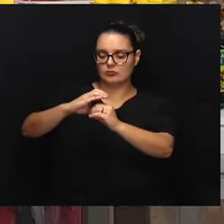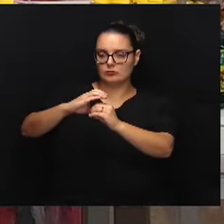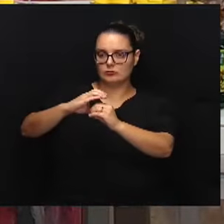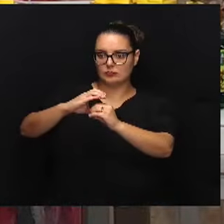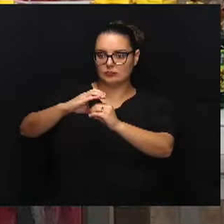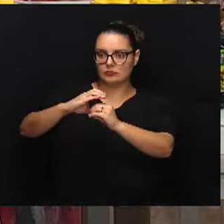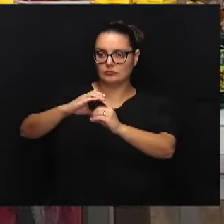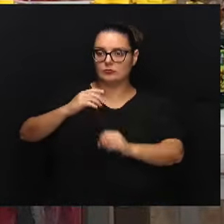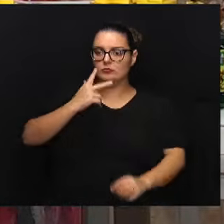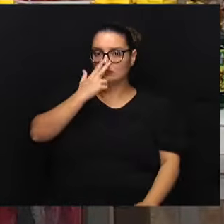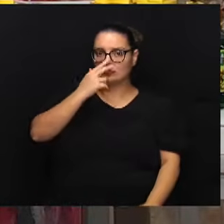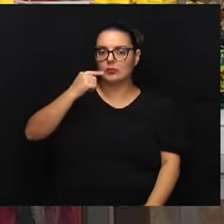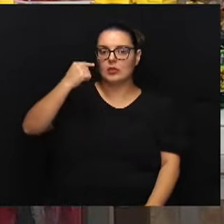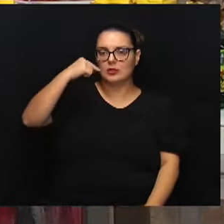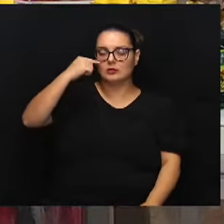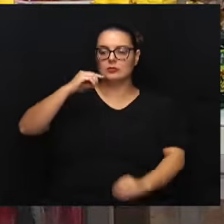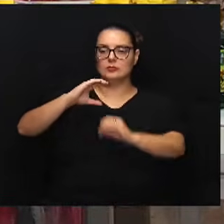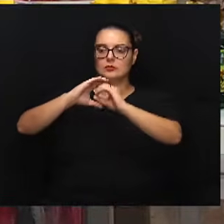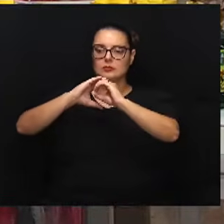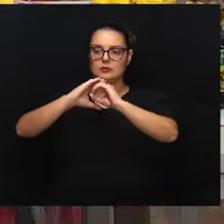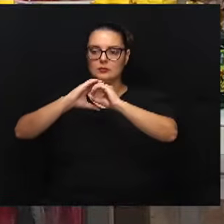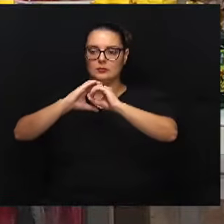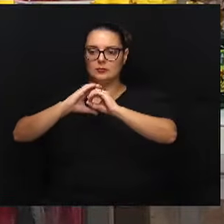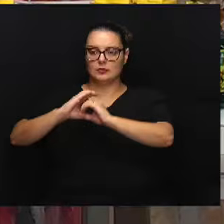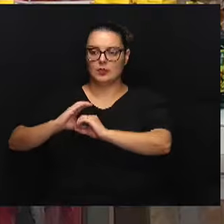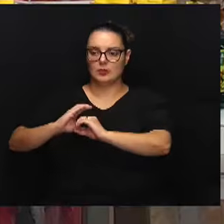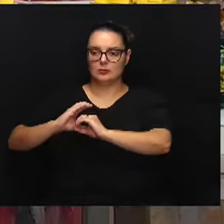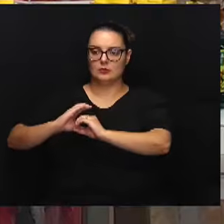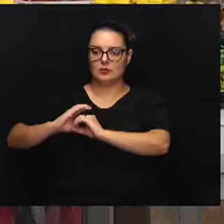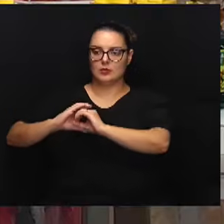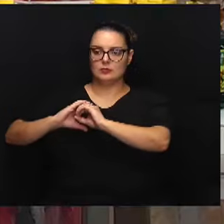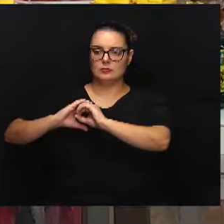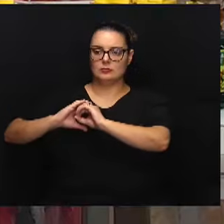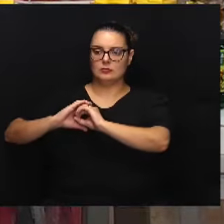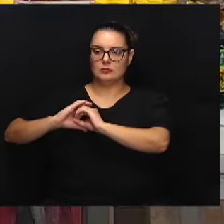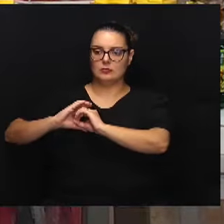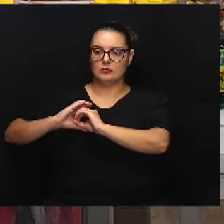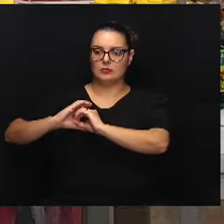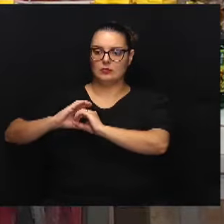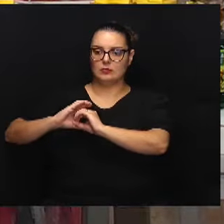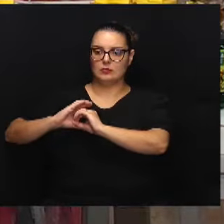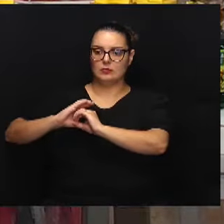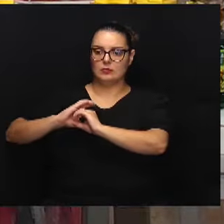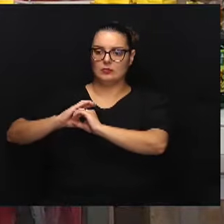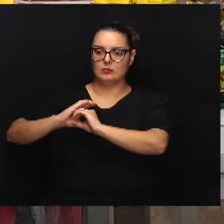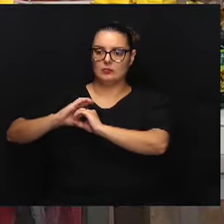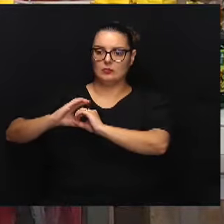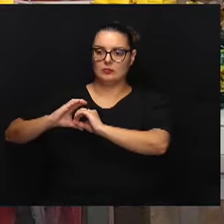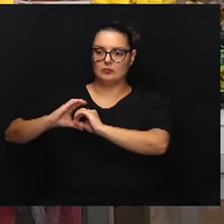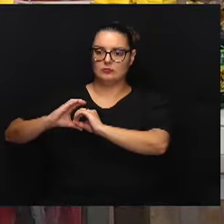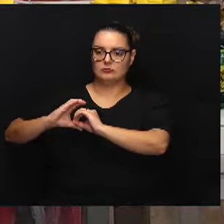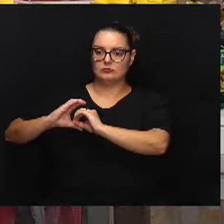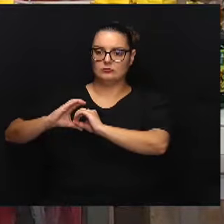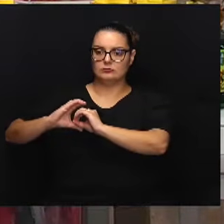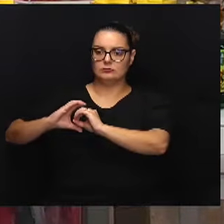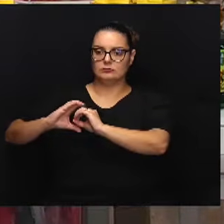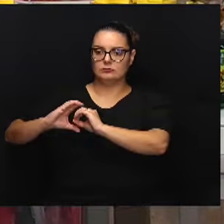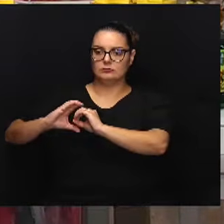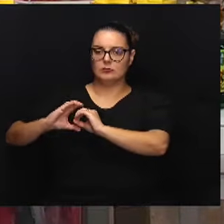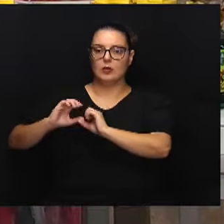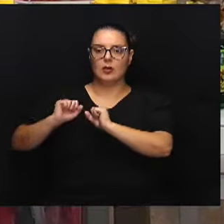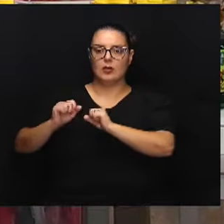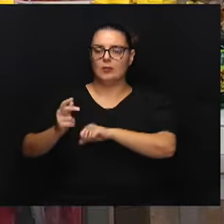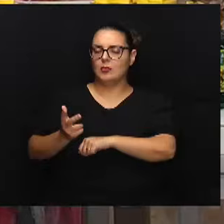Parece um olho, né? Sim. Você pode pintar, tudo mais. Pode brincar, gente, com carvão vegetal. Vocês podem